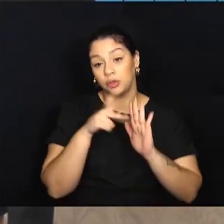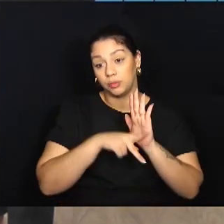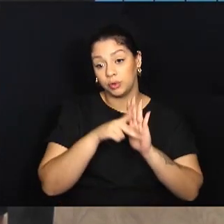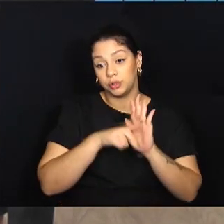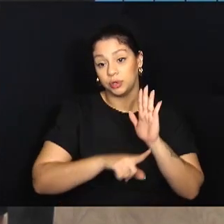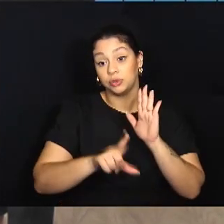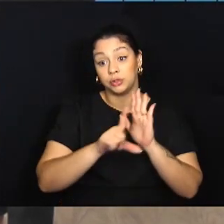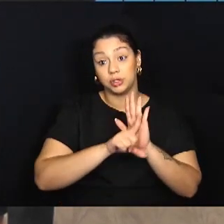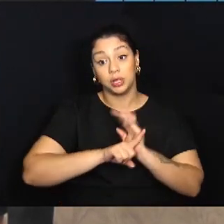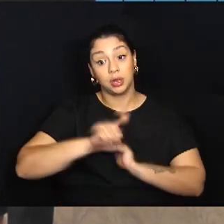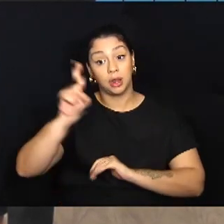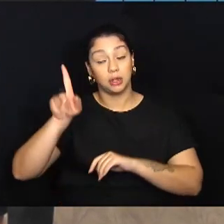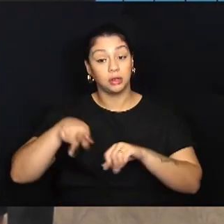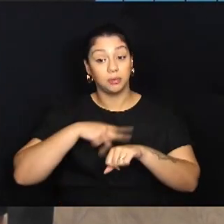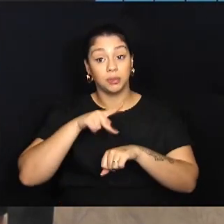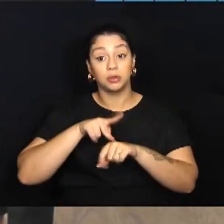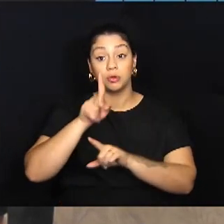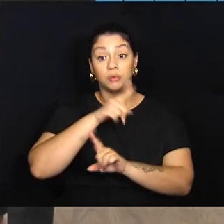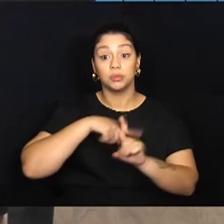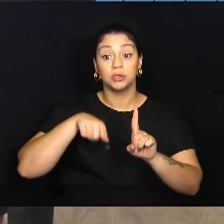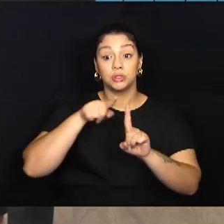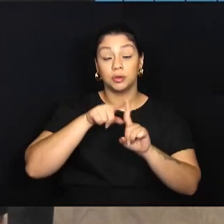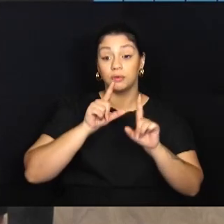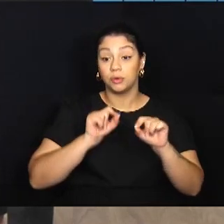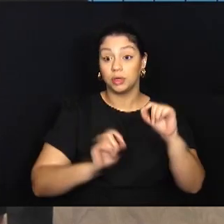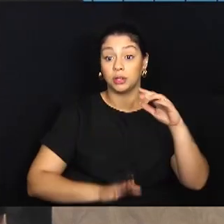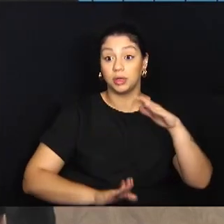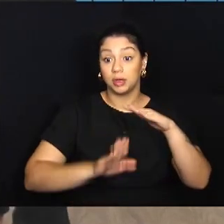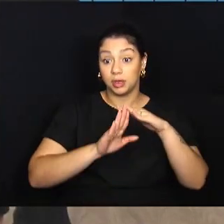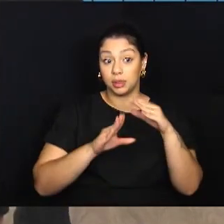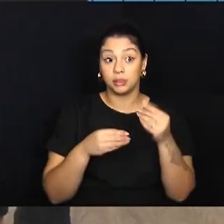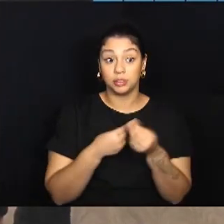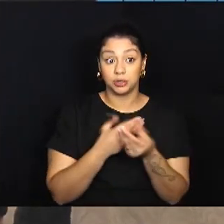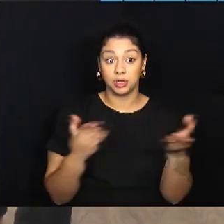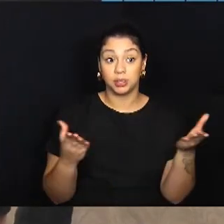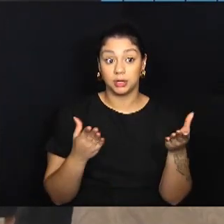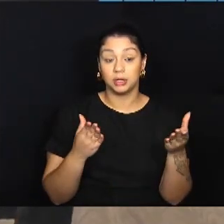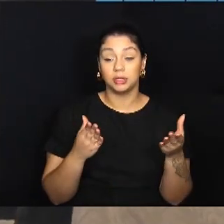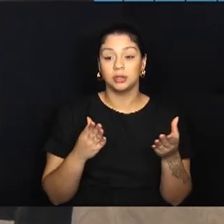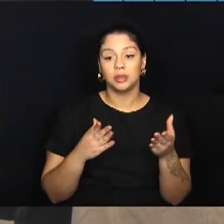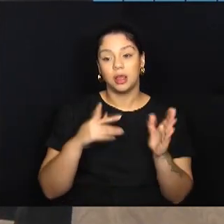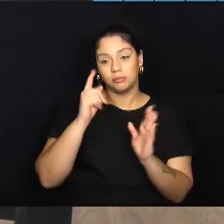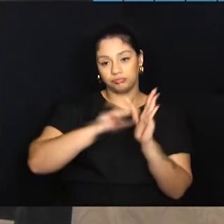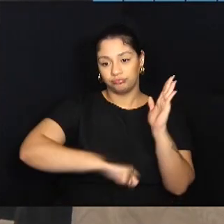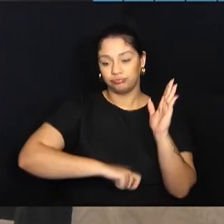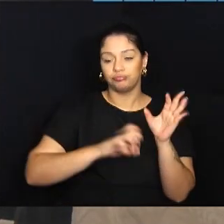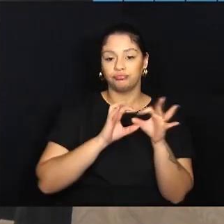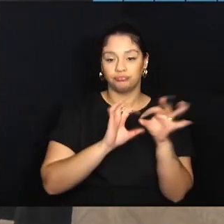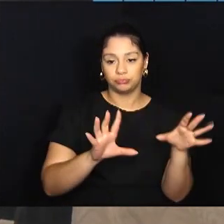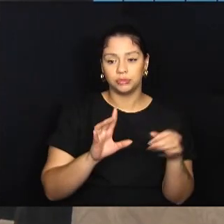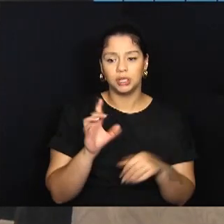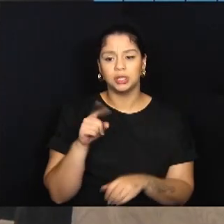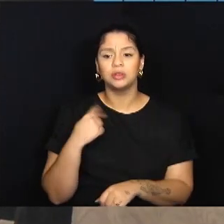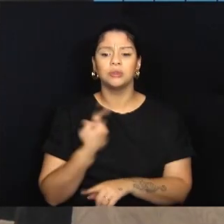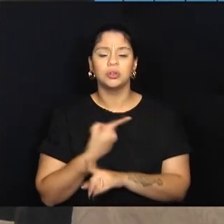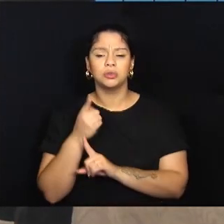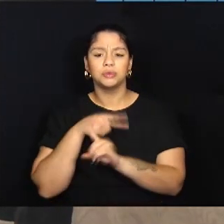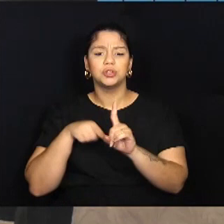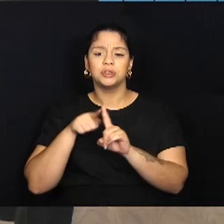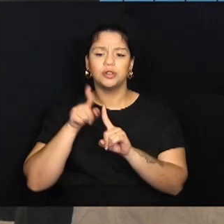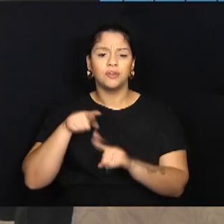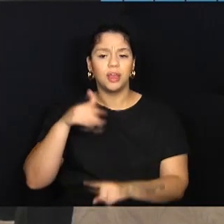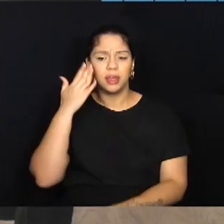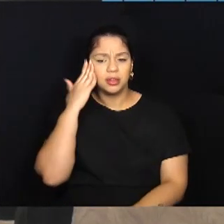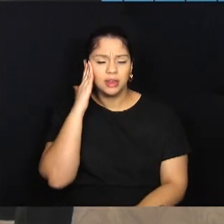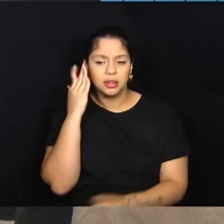país com o objetivo de limitar a cidadania. E a nossa equipe, Gabriel, foi justamente entender o que vai acontecer,